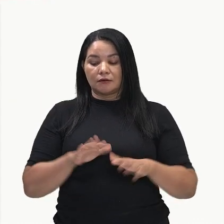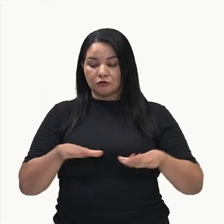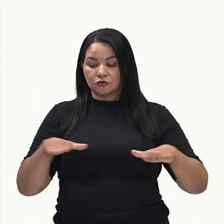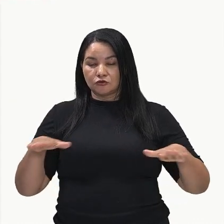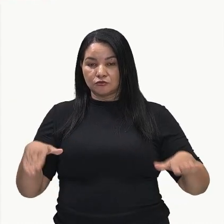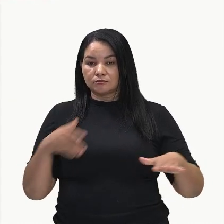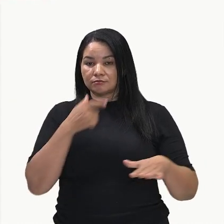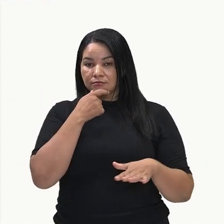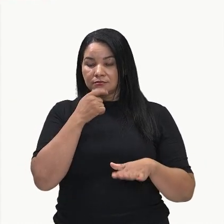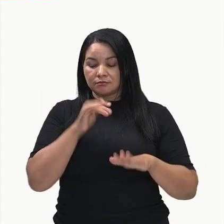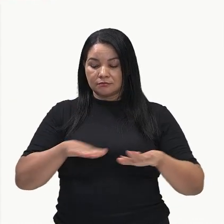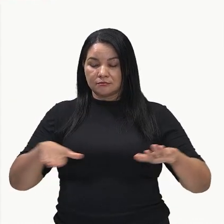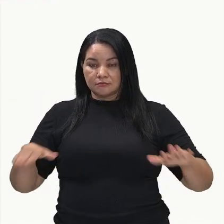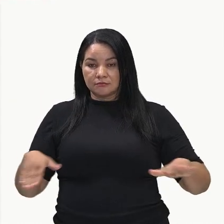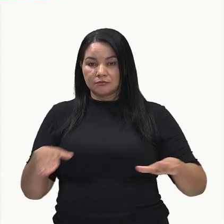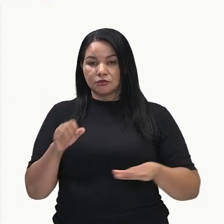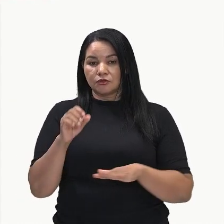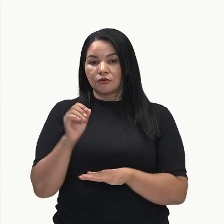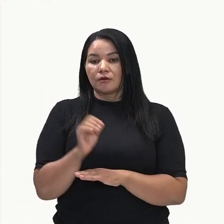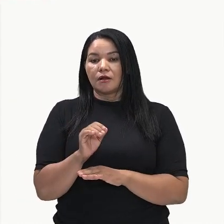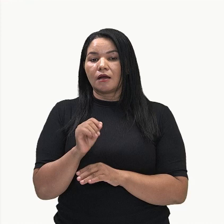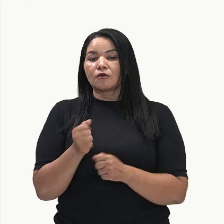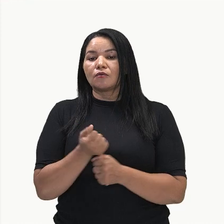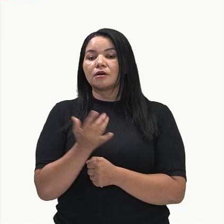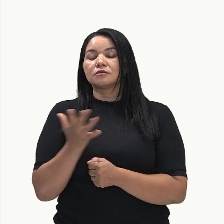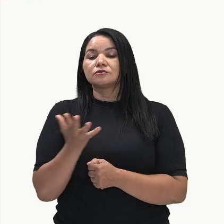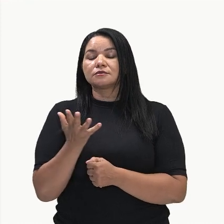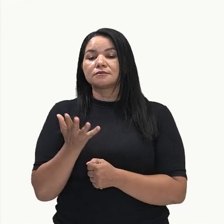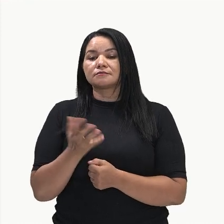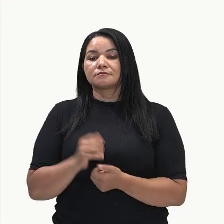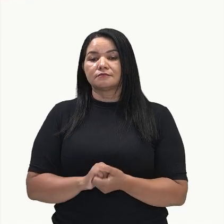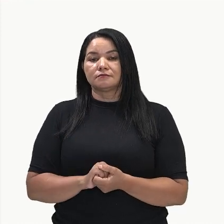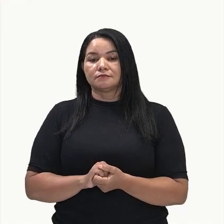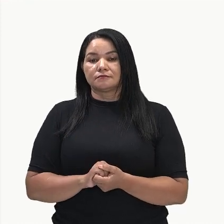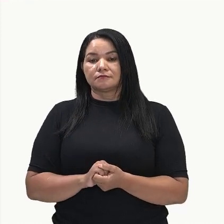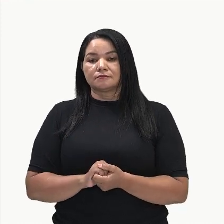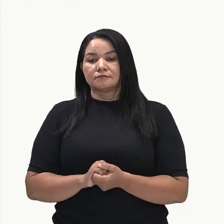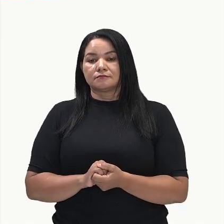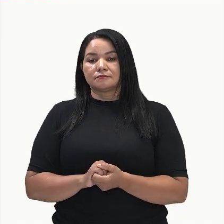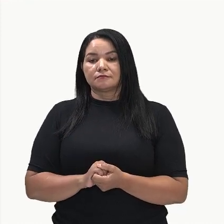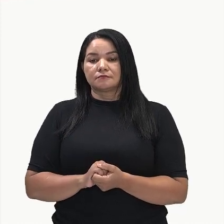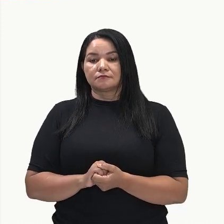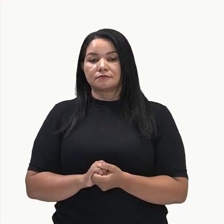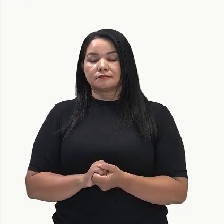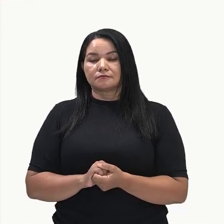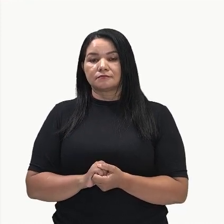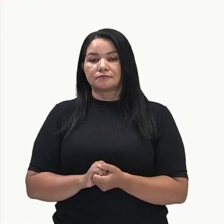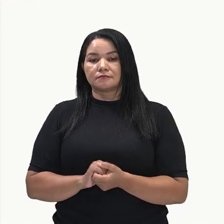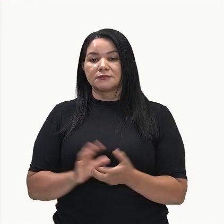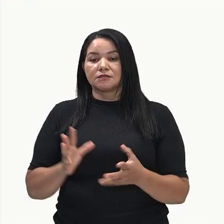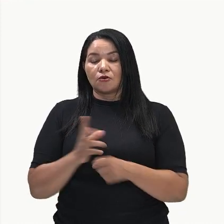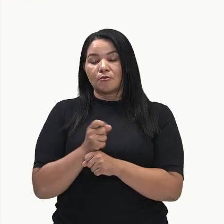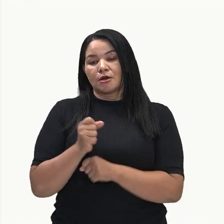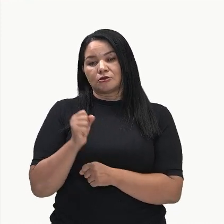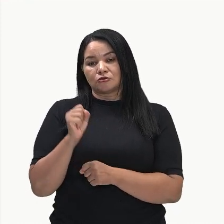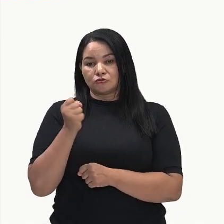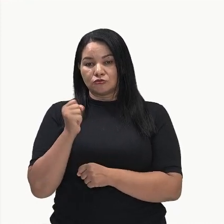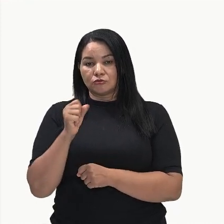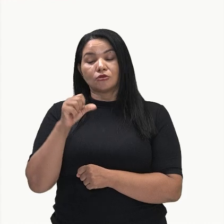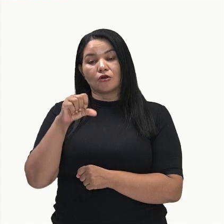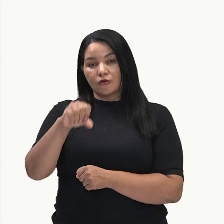nesta foto? 1, 2, 3, 4, 5, 6, 7, 8,